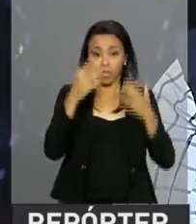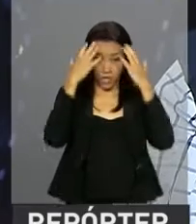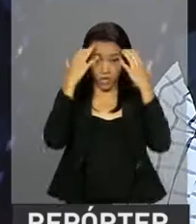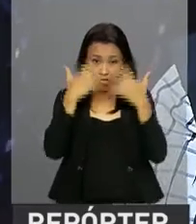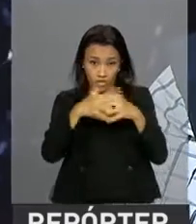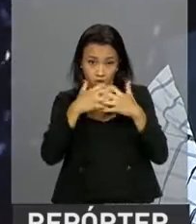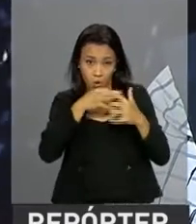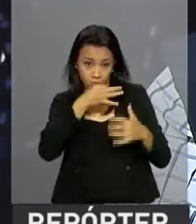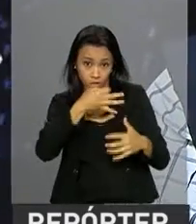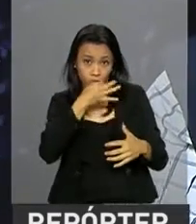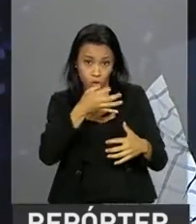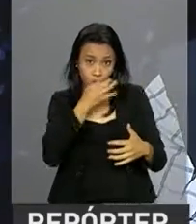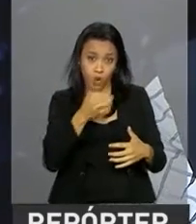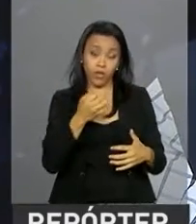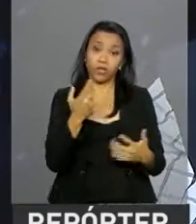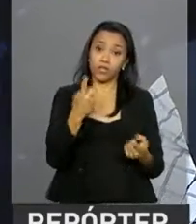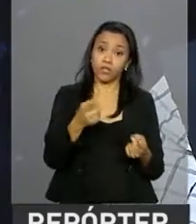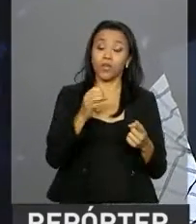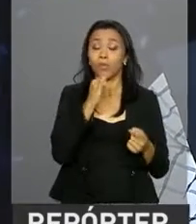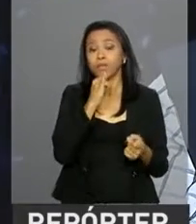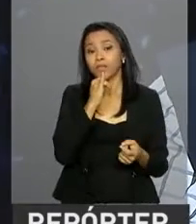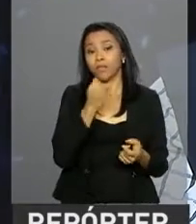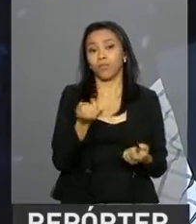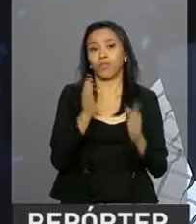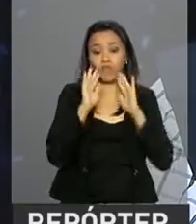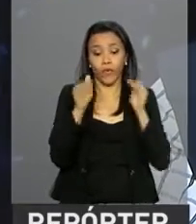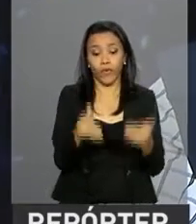do indivíduo, uma vez que priorizasse, por exemplo,